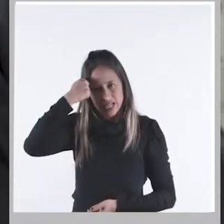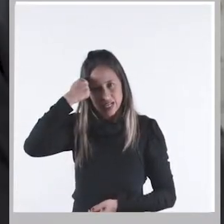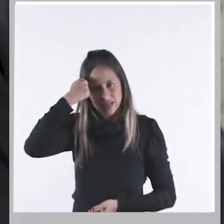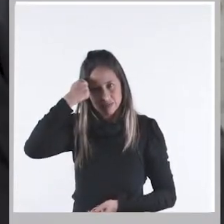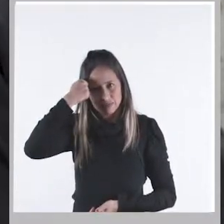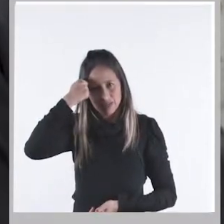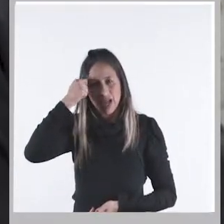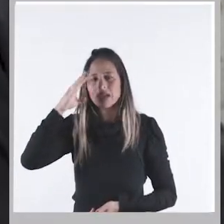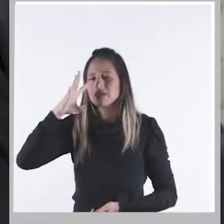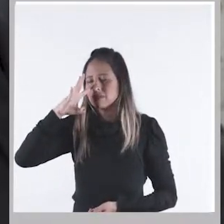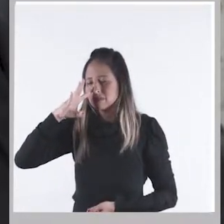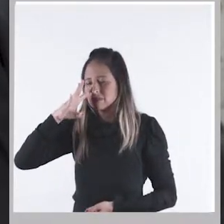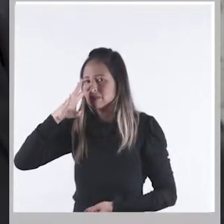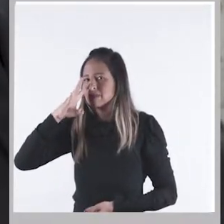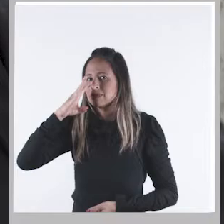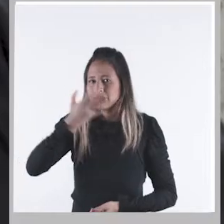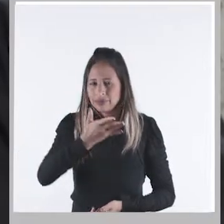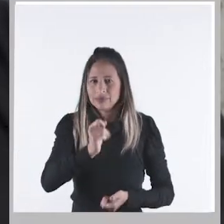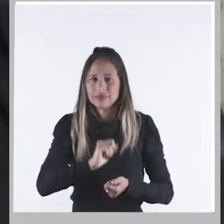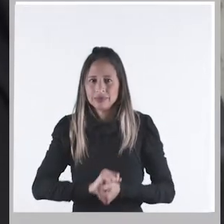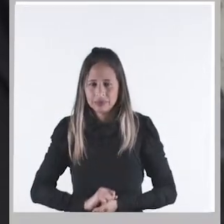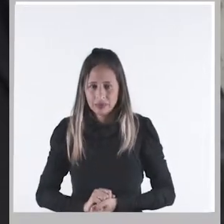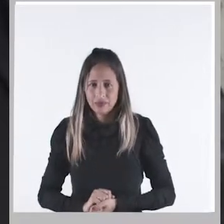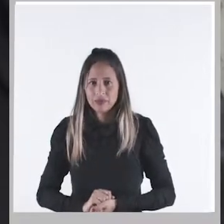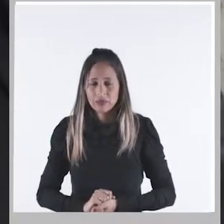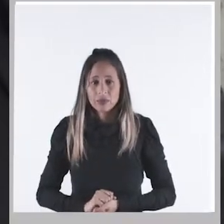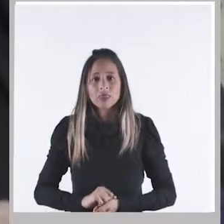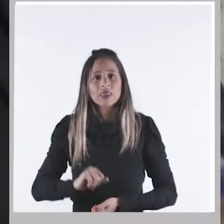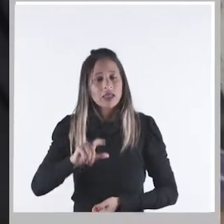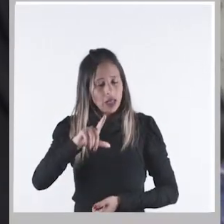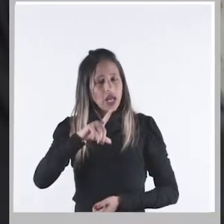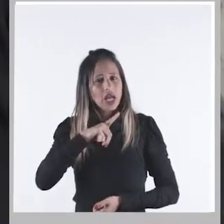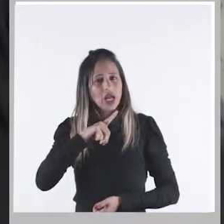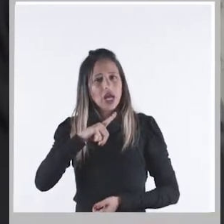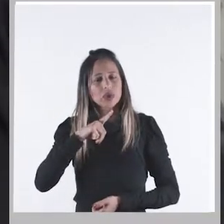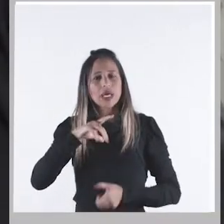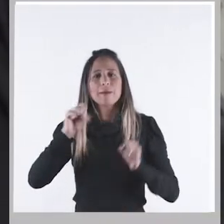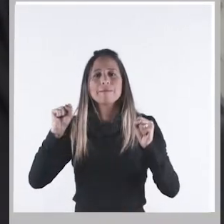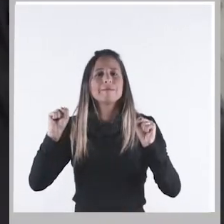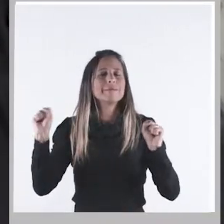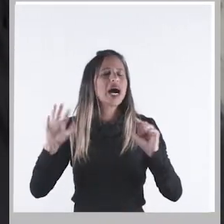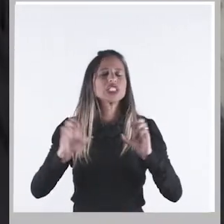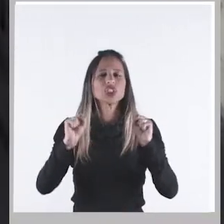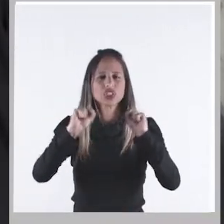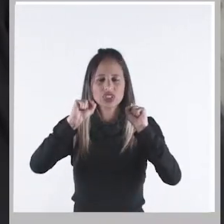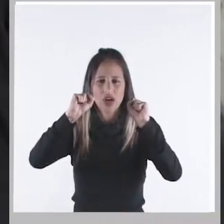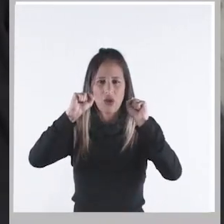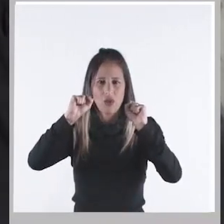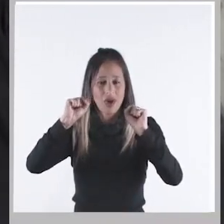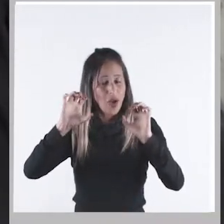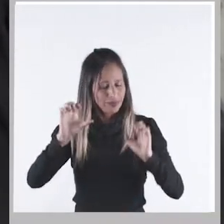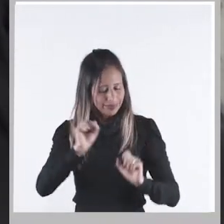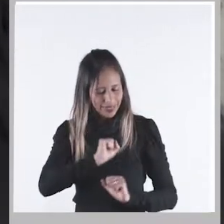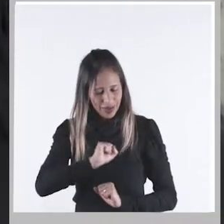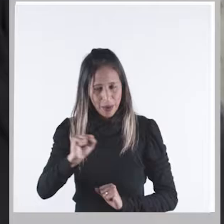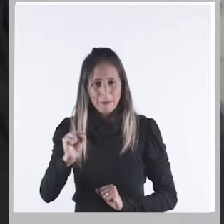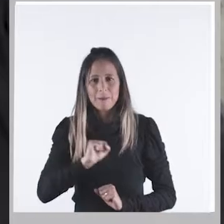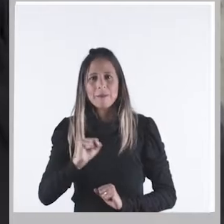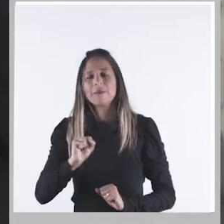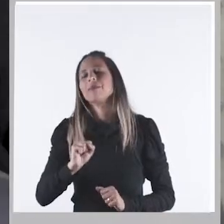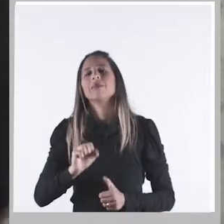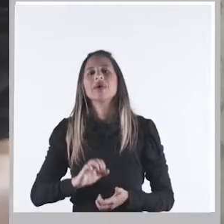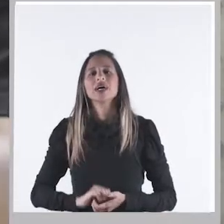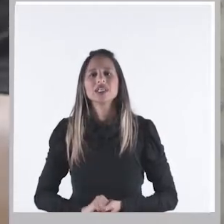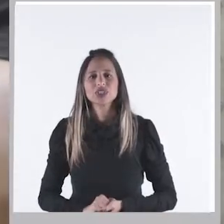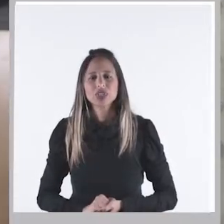contemplar todo mundo, né? Então, assim, eu tenho... Exatamente. Eu tenho paixão... A ideia de universal é o que contempla todo mundo, exato. Né?